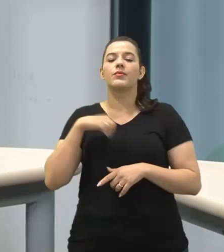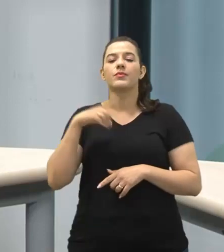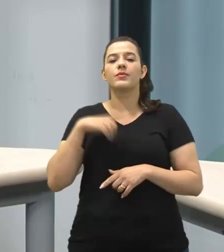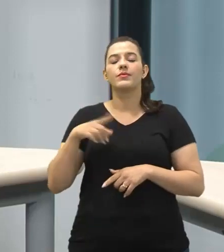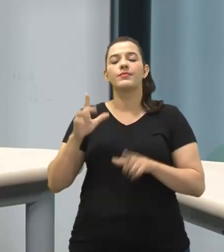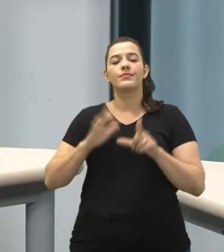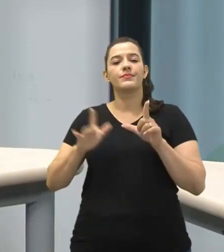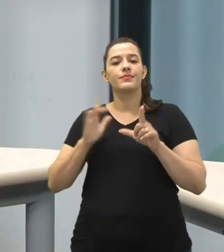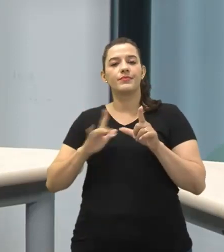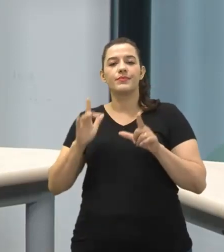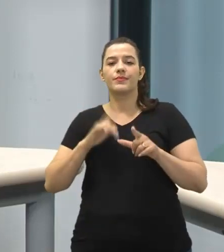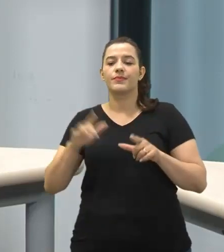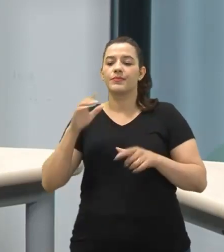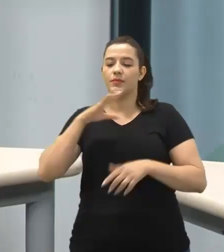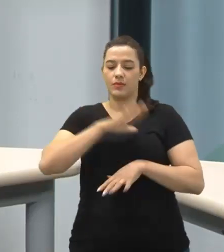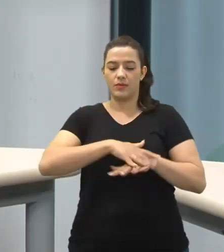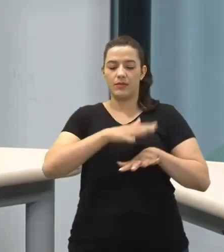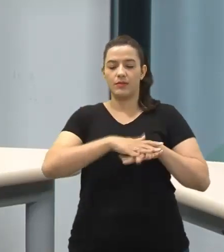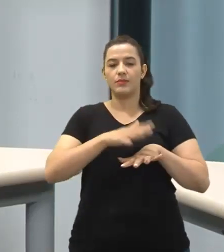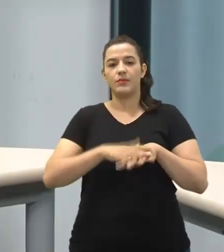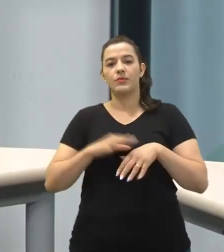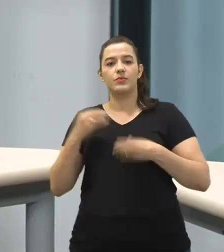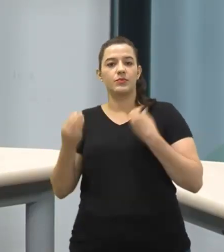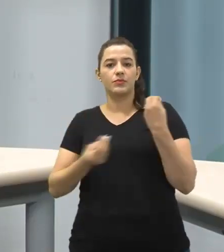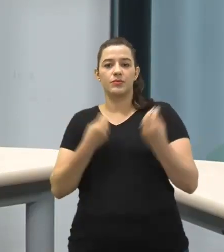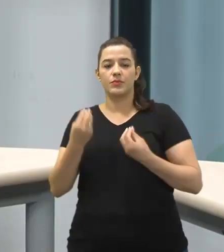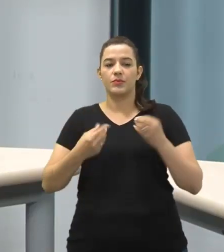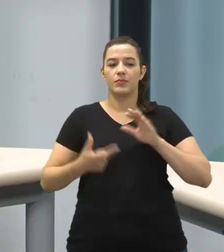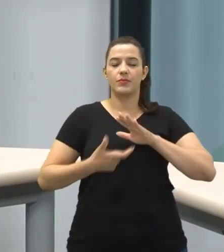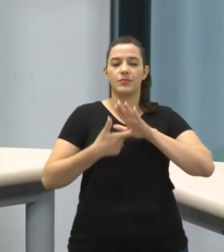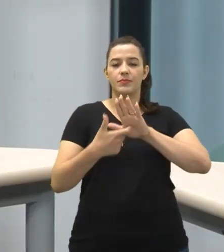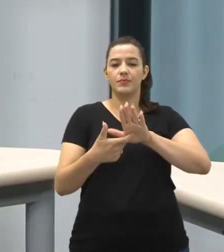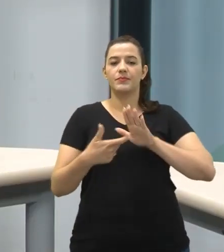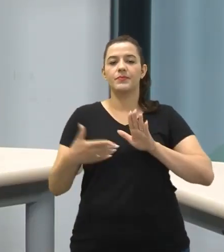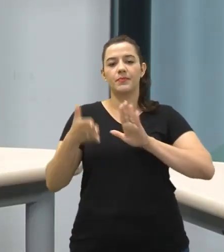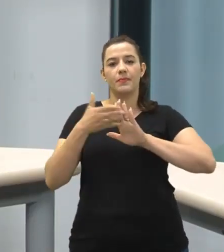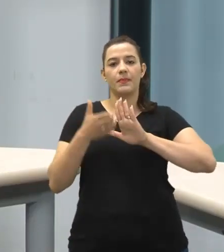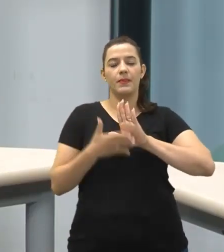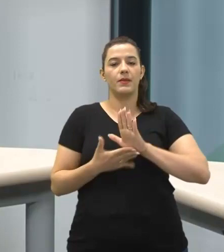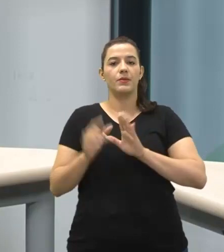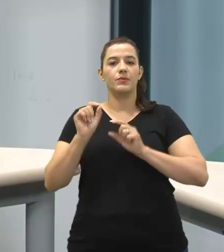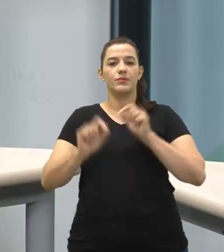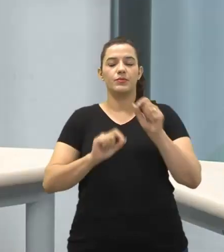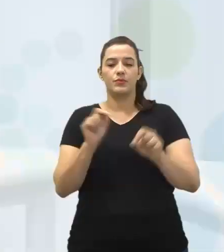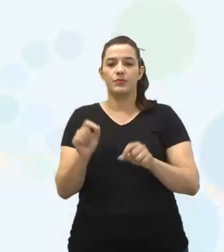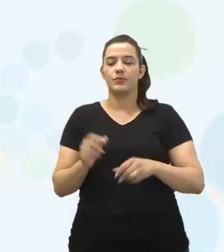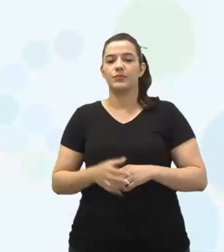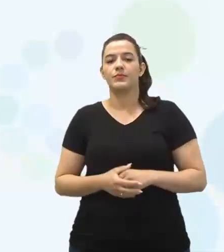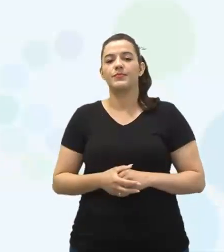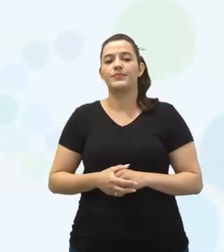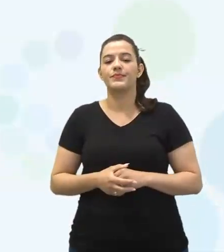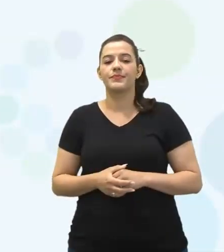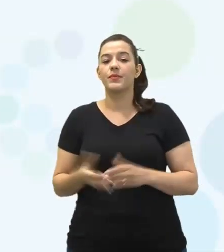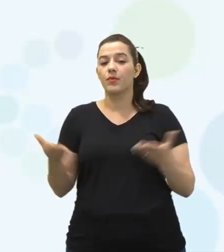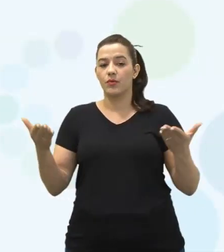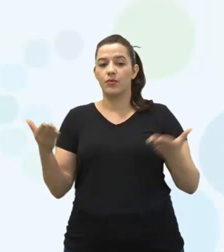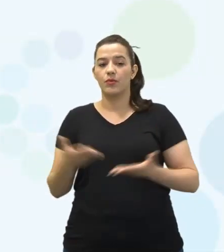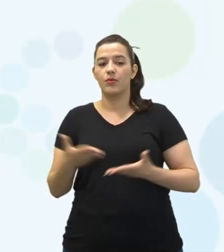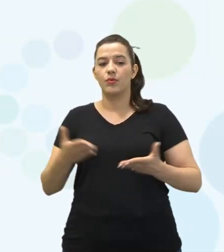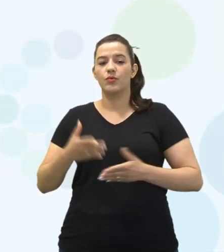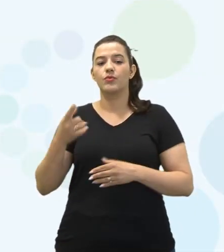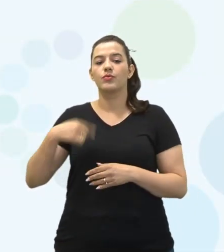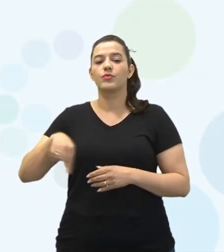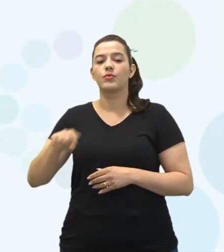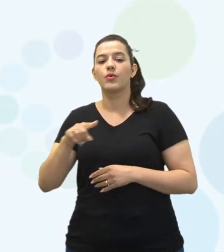e aí a gente já vai começar aqui apresentar nossa pauta é hoje nós vamos falar